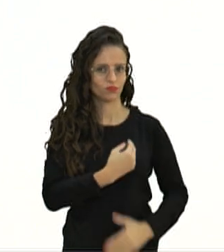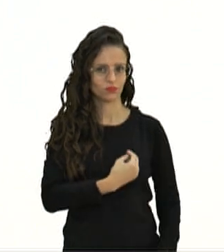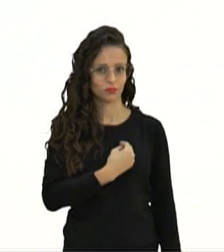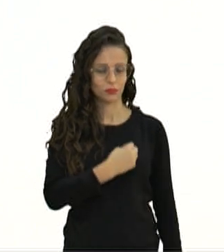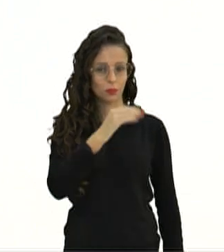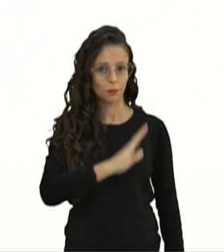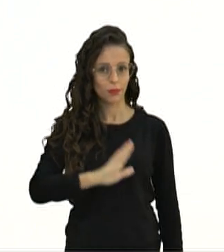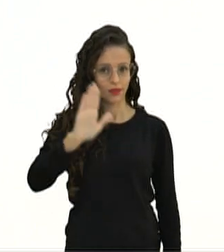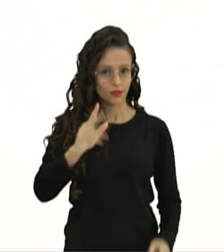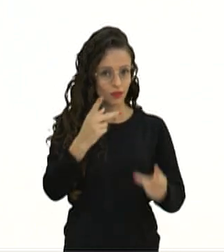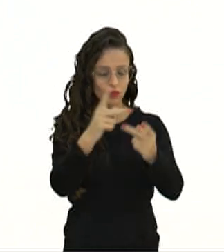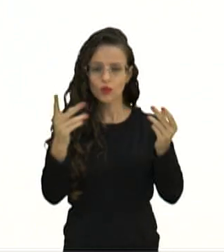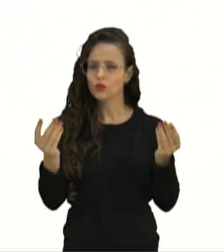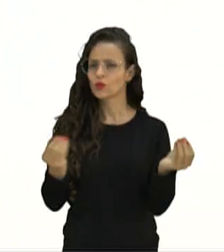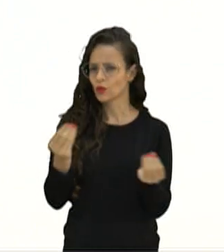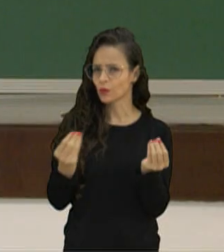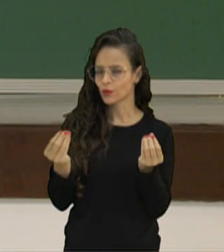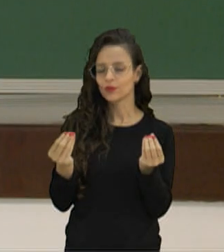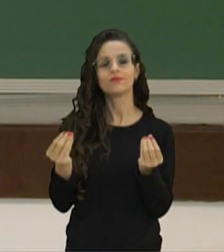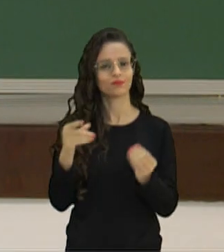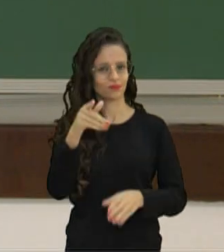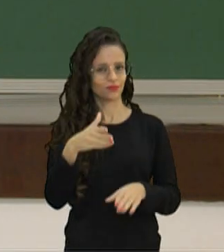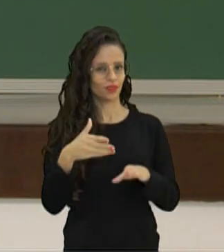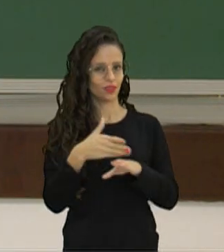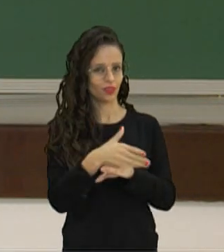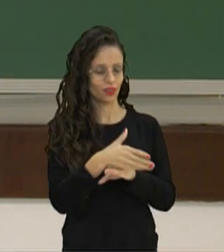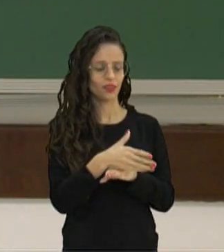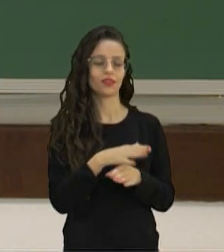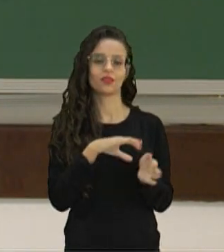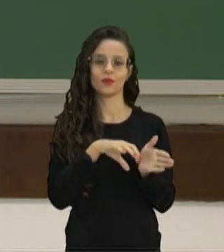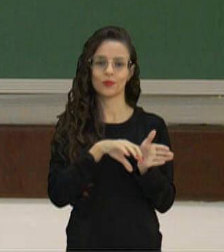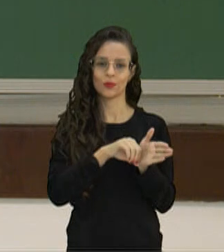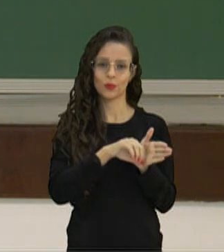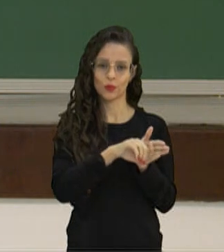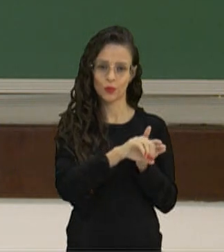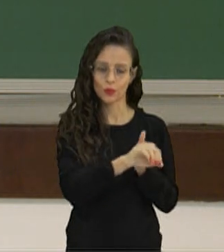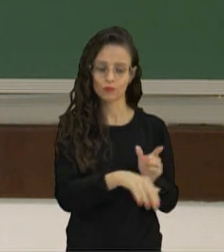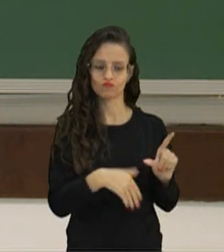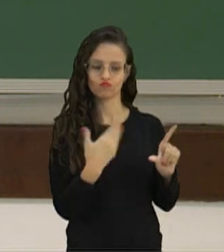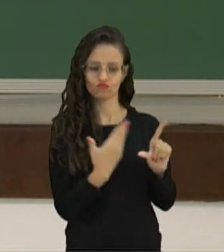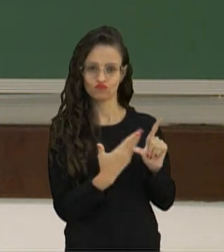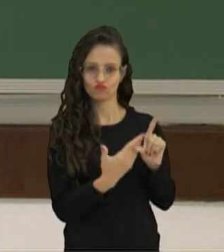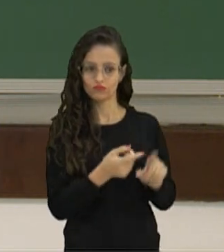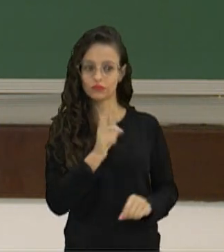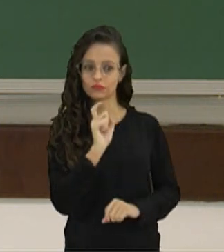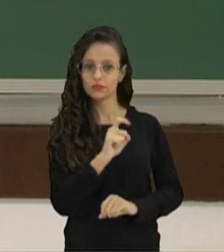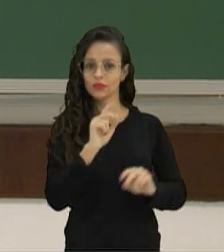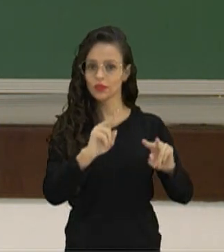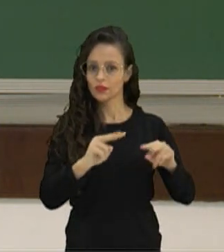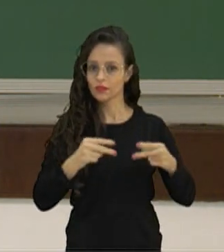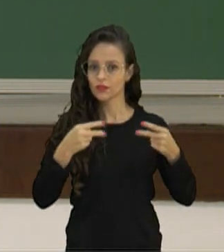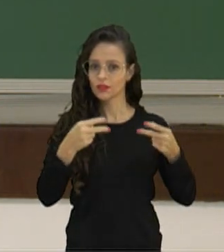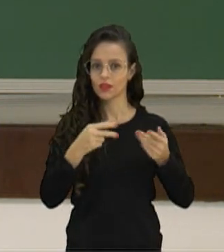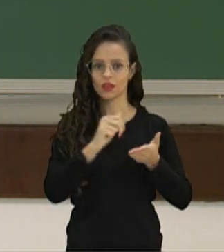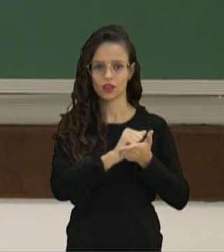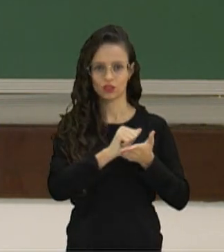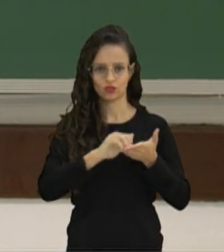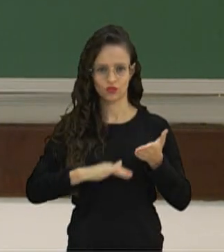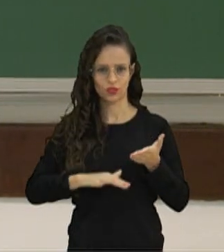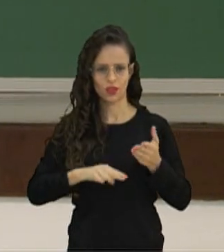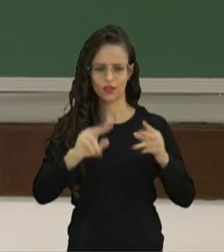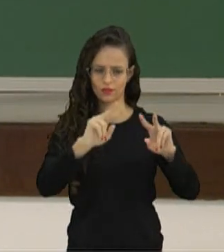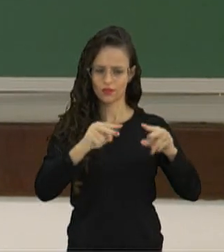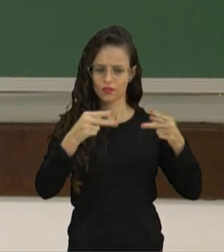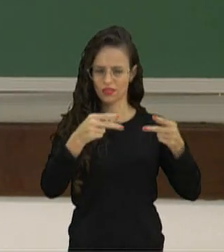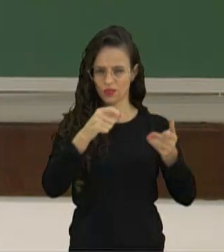vocês. É simples, entre no aplicativo, acessem o ícone atividade, lá no primeiro ícone